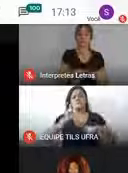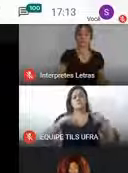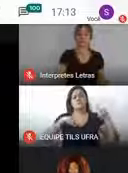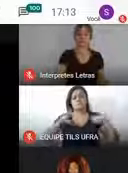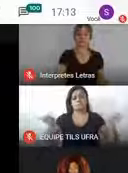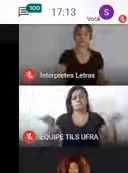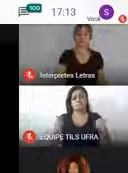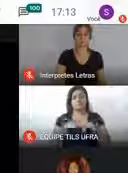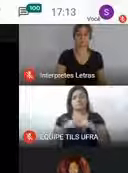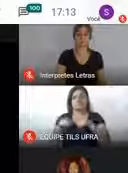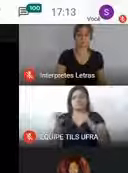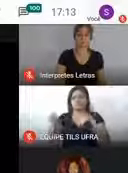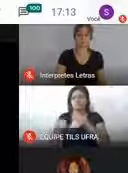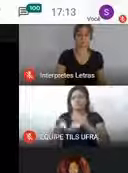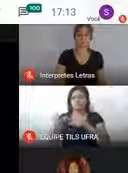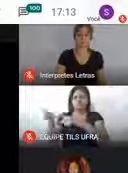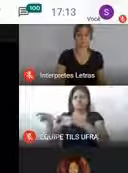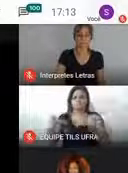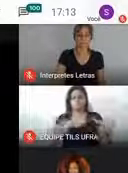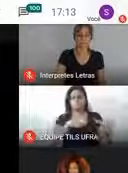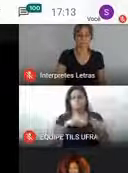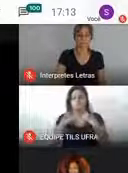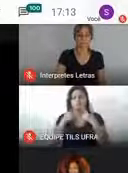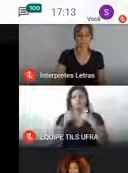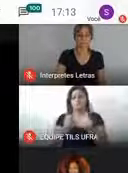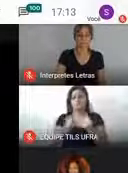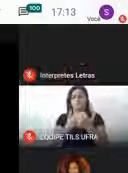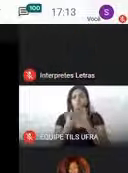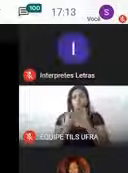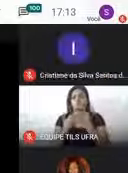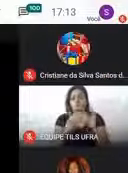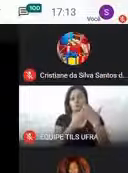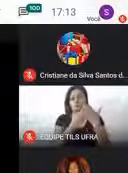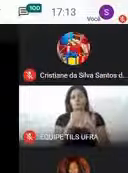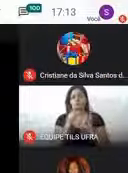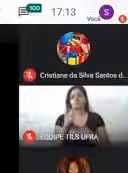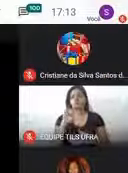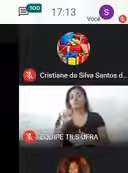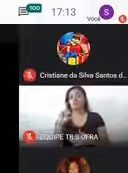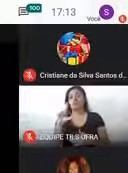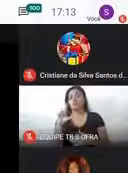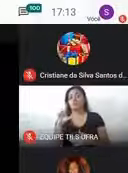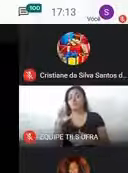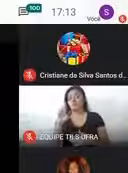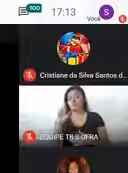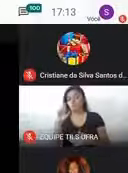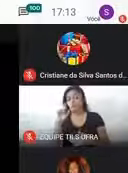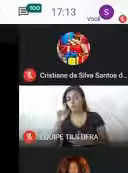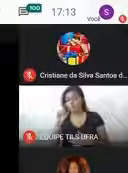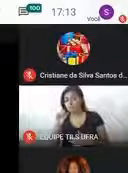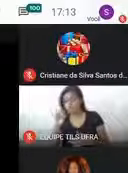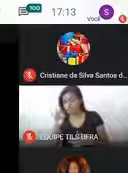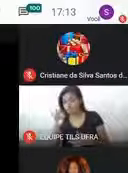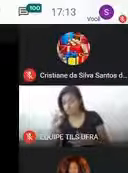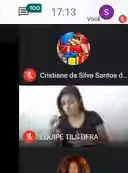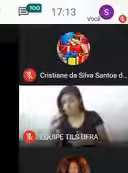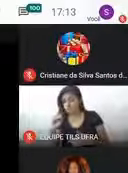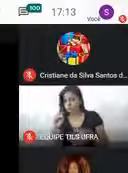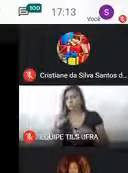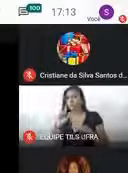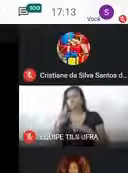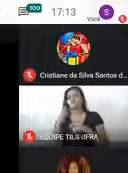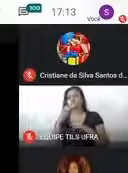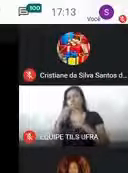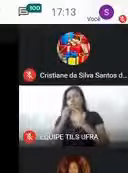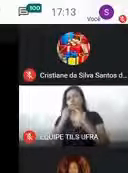geolinguístico da diversidade lexical em comunidades quilombolas do Baixo Amazonas. Sua tese de doutoramento foi defendida em 2019.